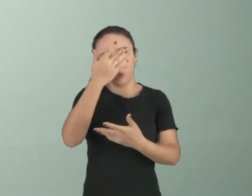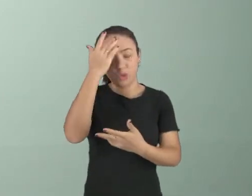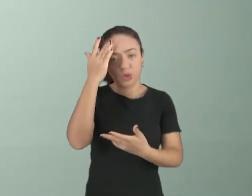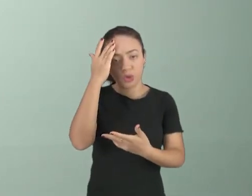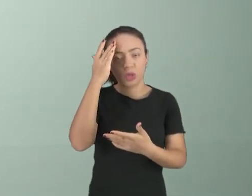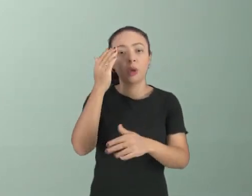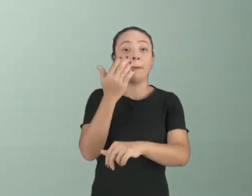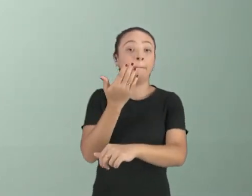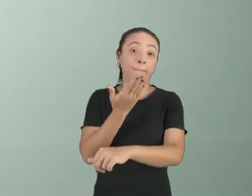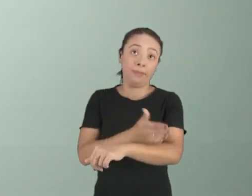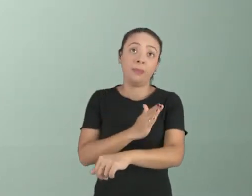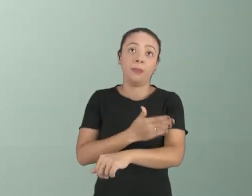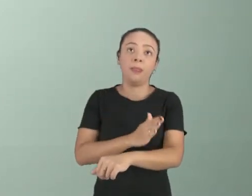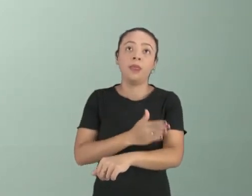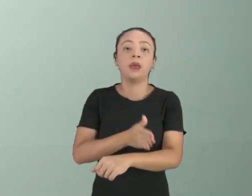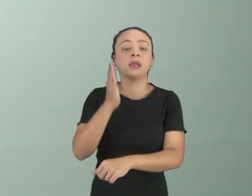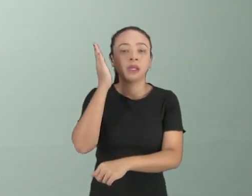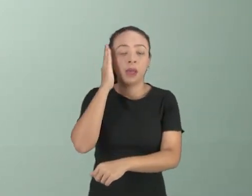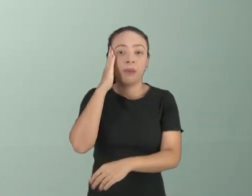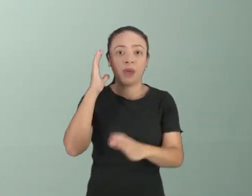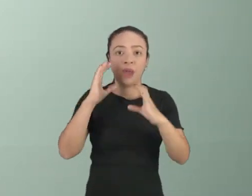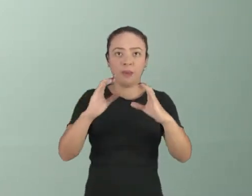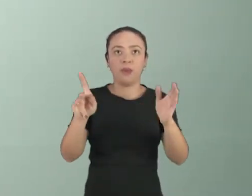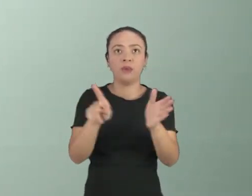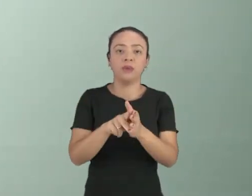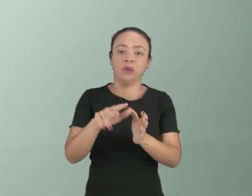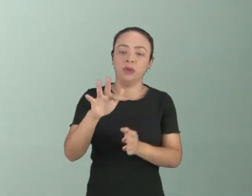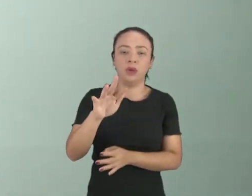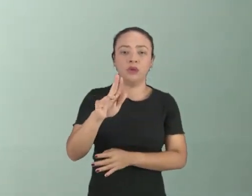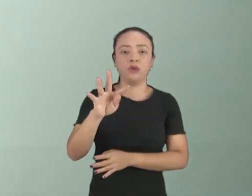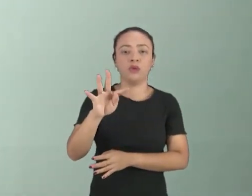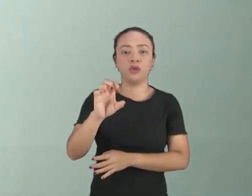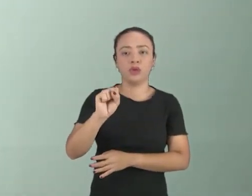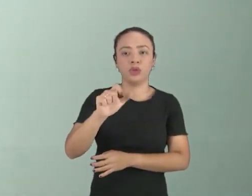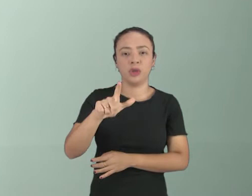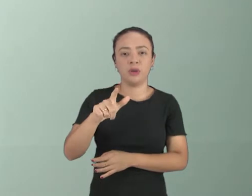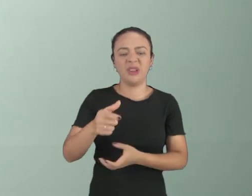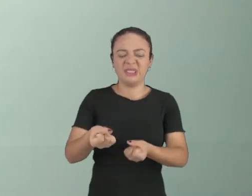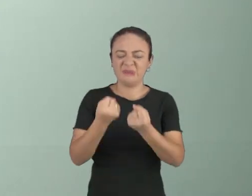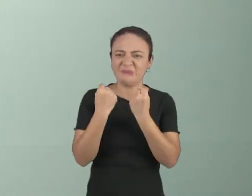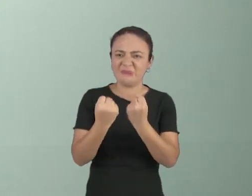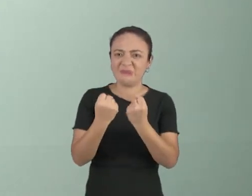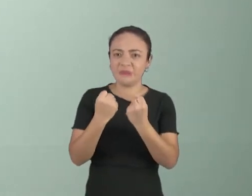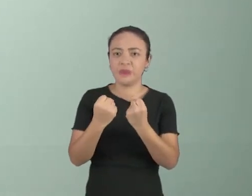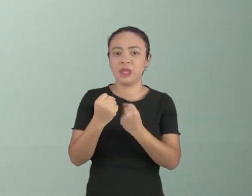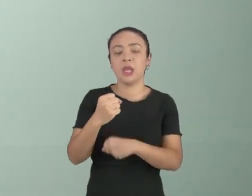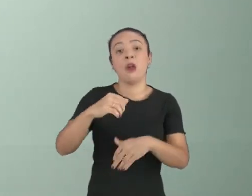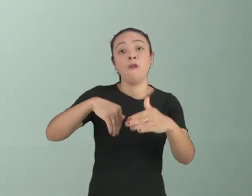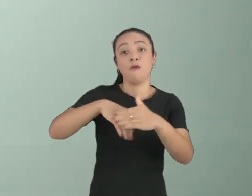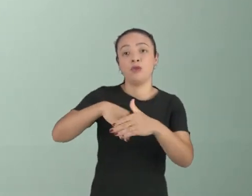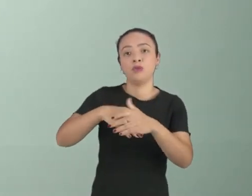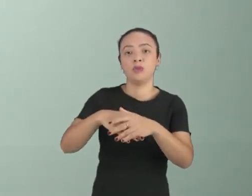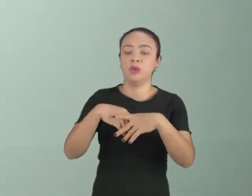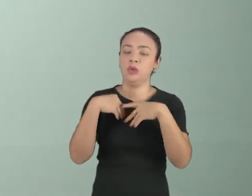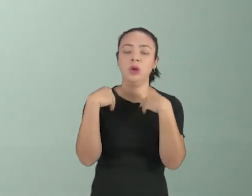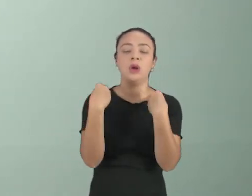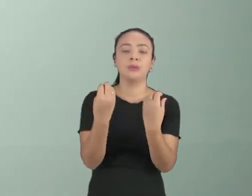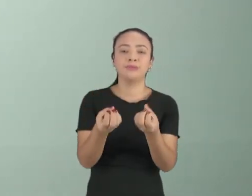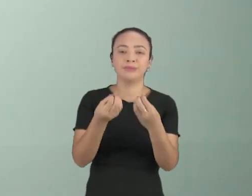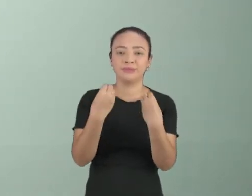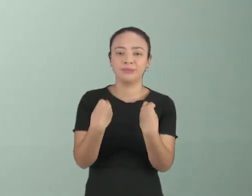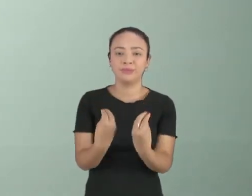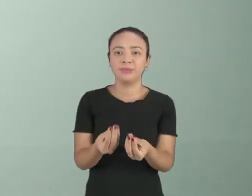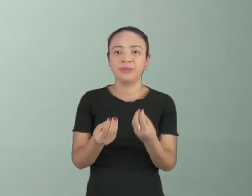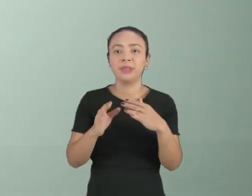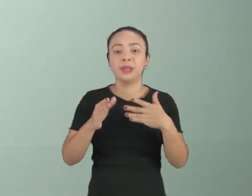joga futebol e futsal, sabe que a bola de futsal é um pouco mais pesada e a de futebol ela é mais leve. A bola de futebol